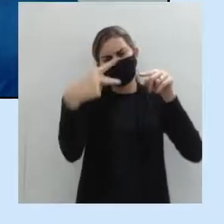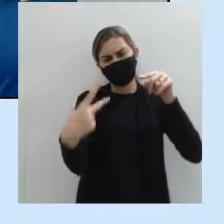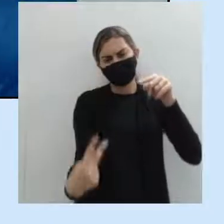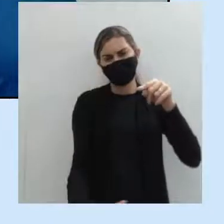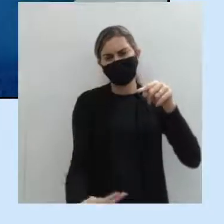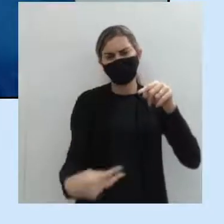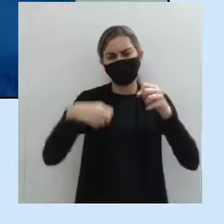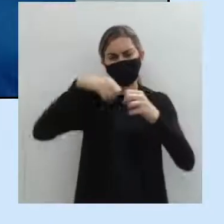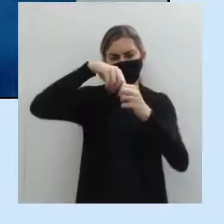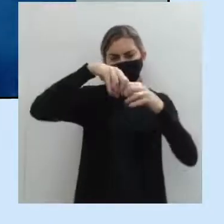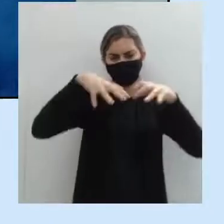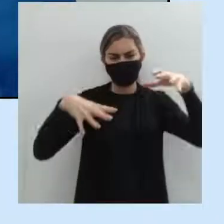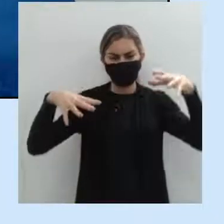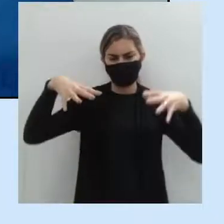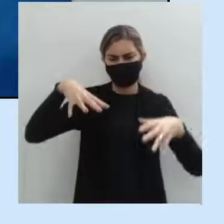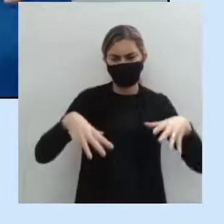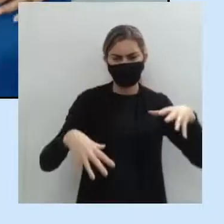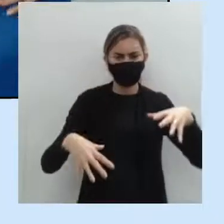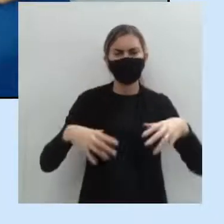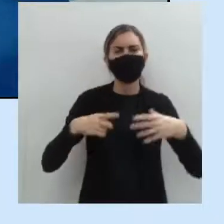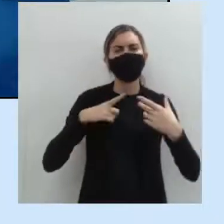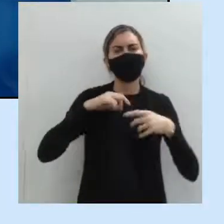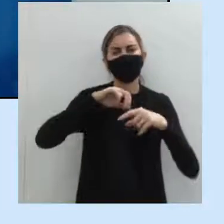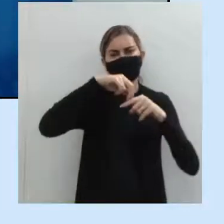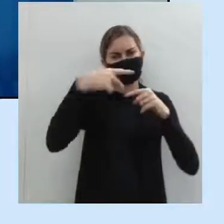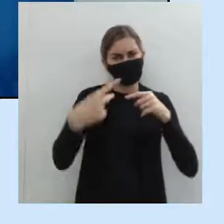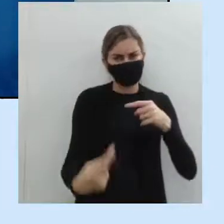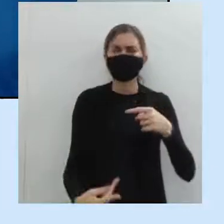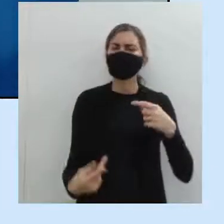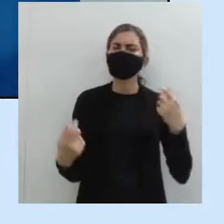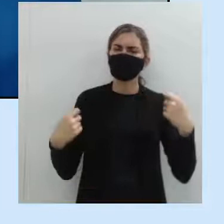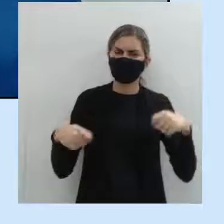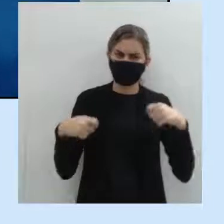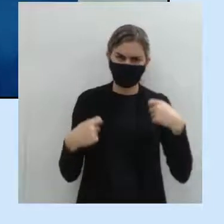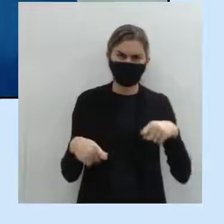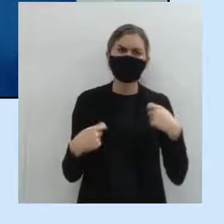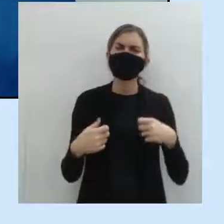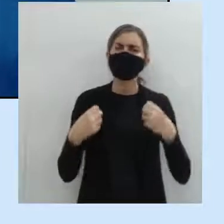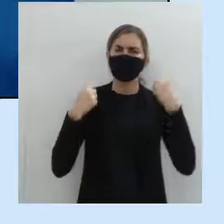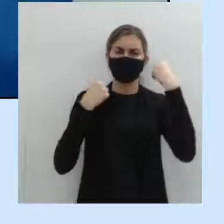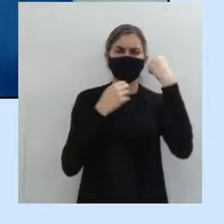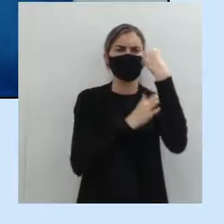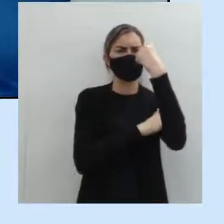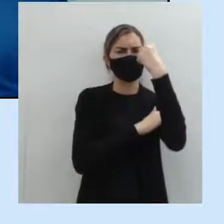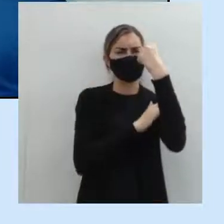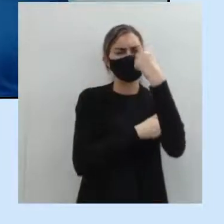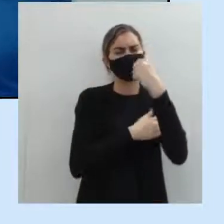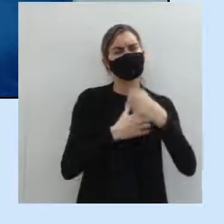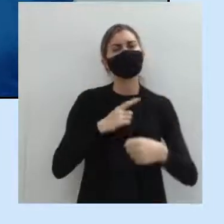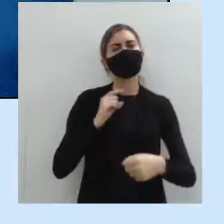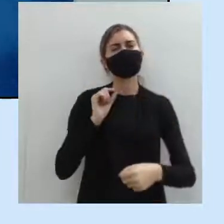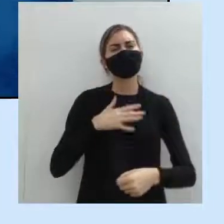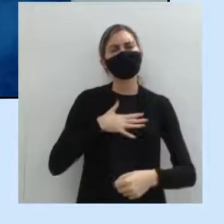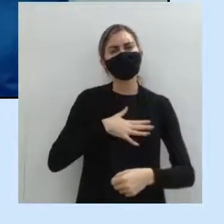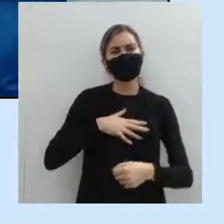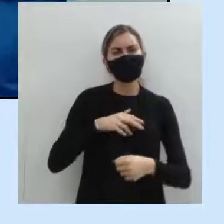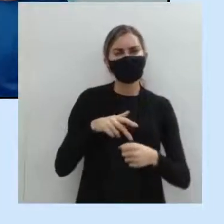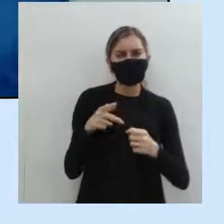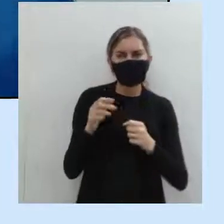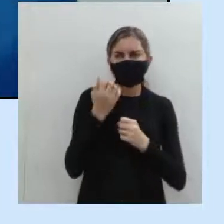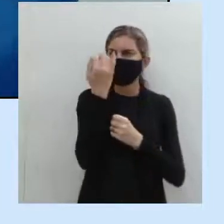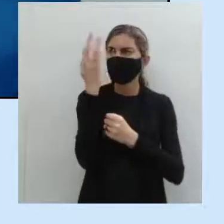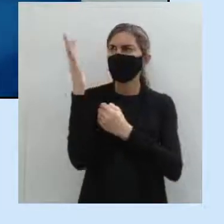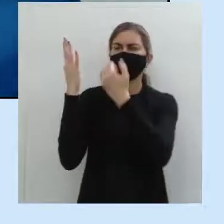braços, nos membros, também superiores, na cintura, precisa de muita força. Quem aqui gosta de fazer trilhas,